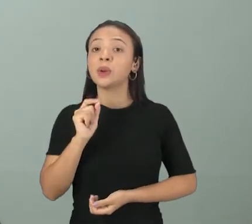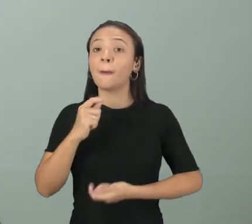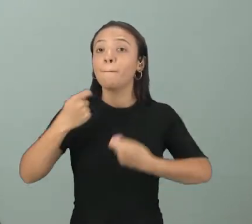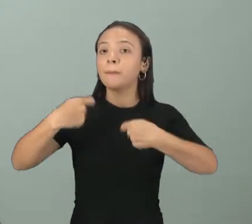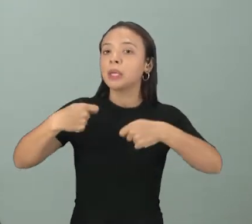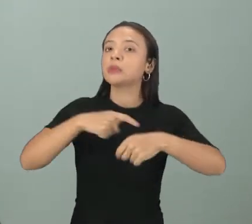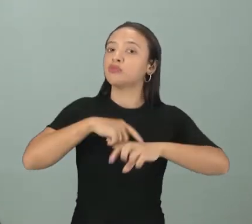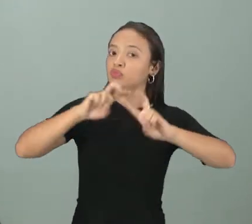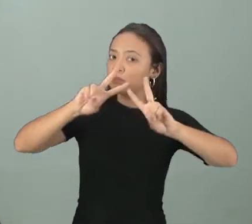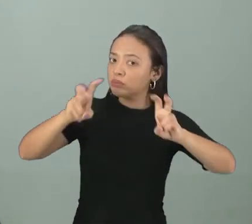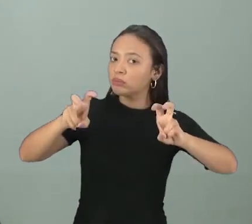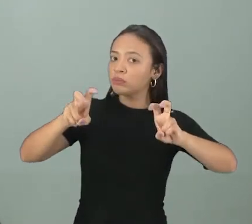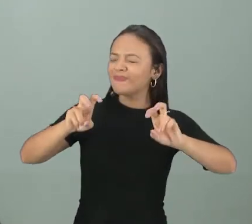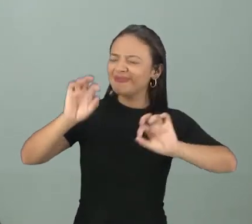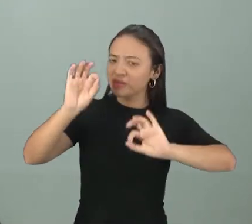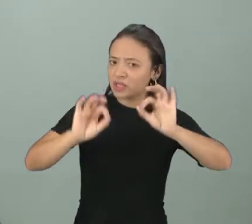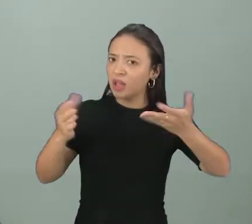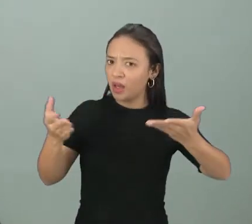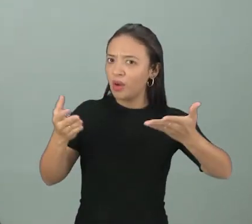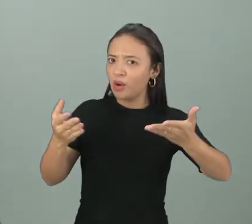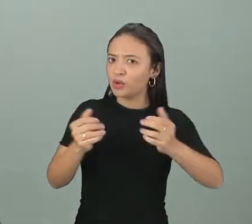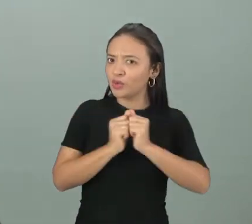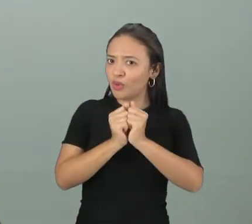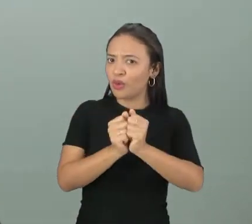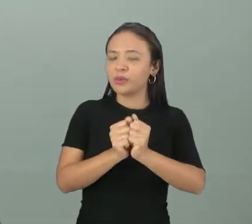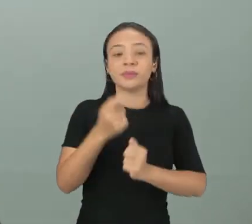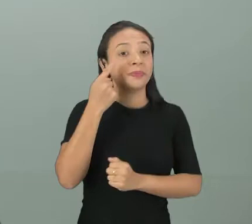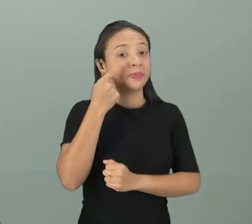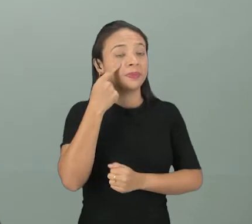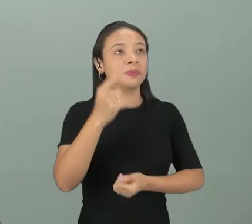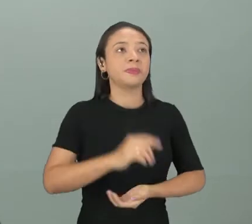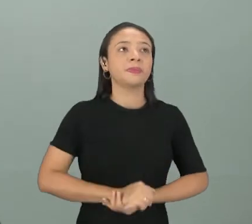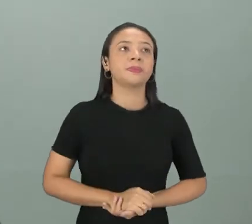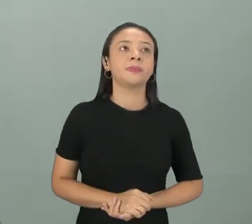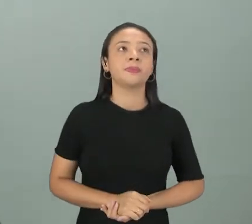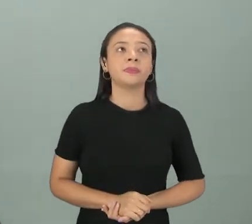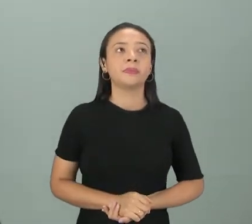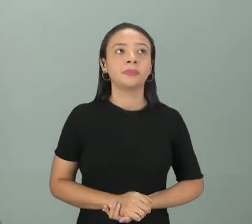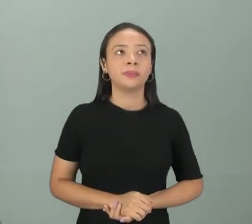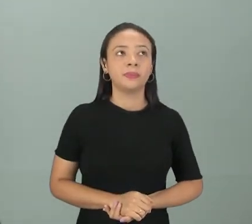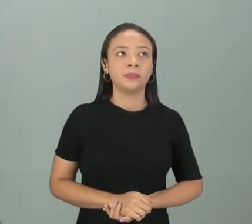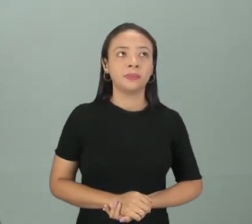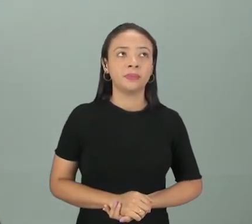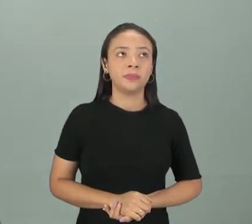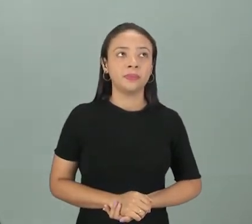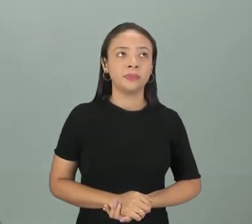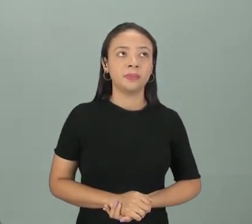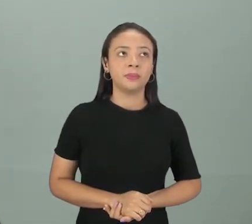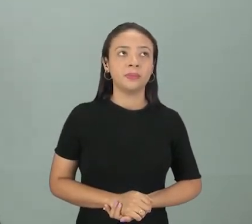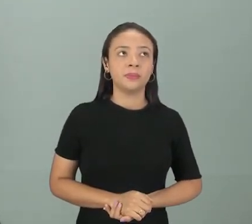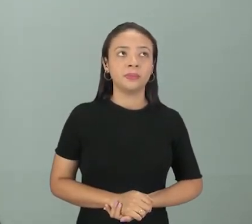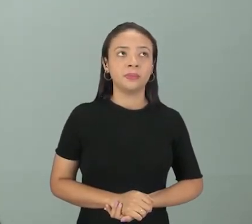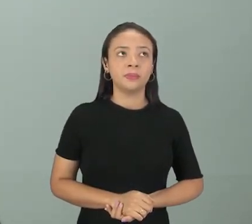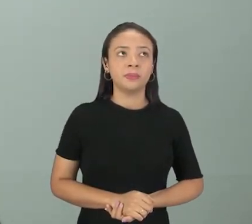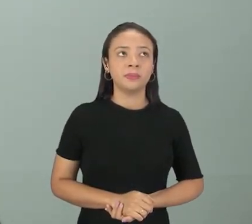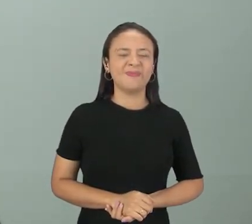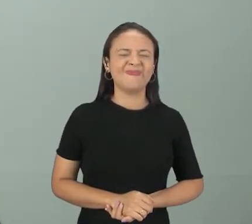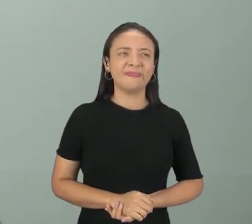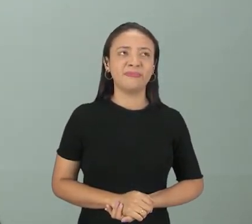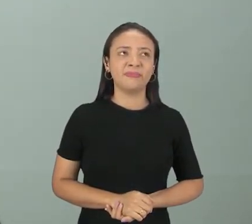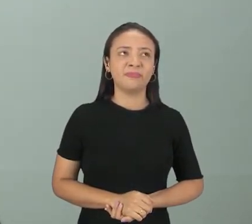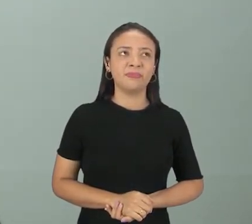de um título Vamos colocar o título juntos olha só de